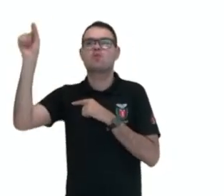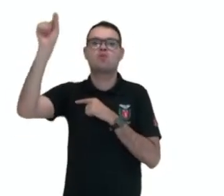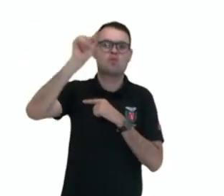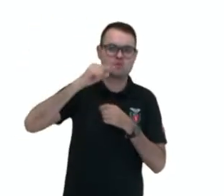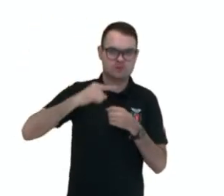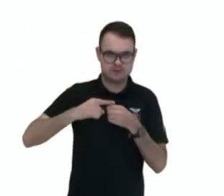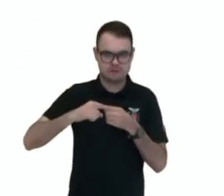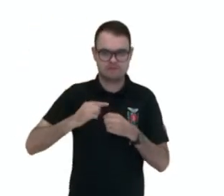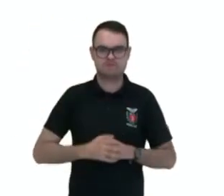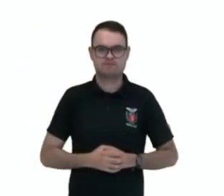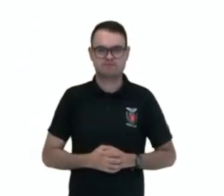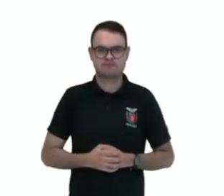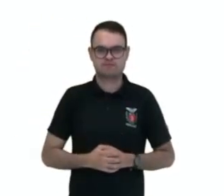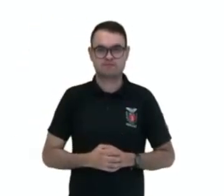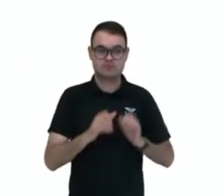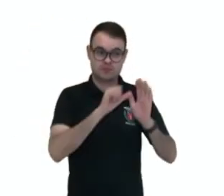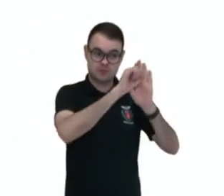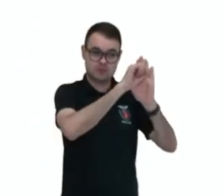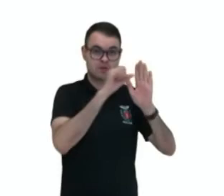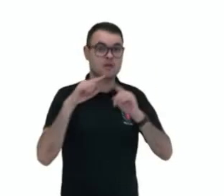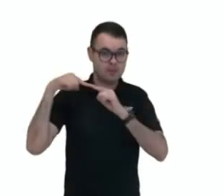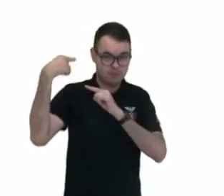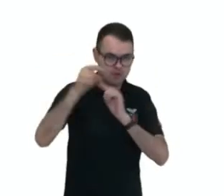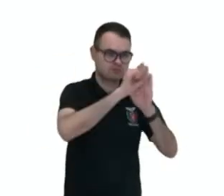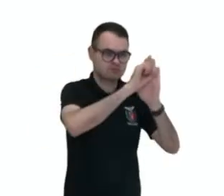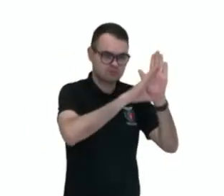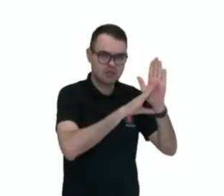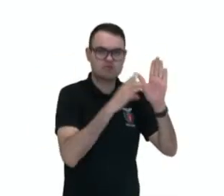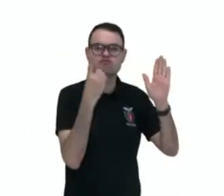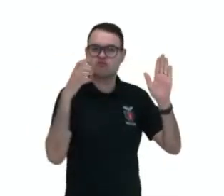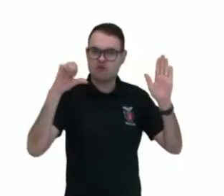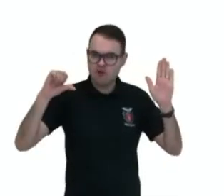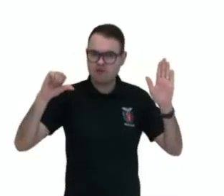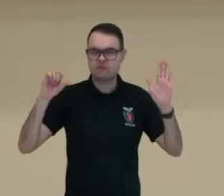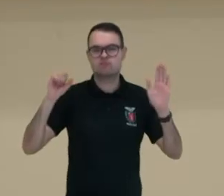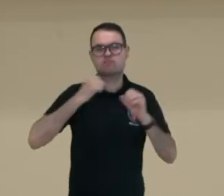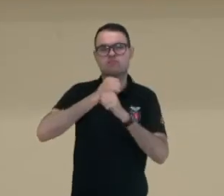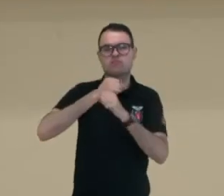cidades. Já no século XIX, em